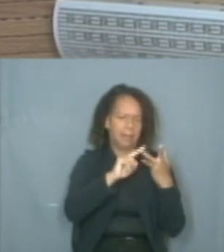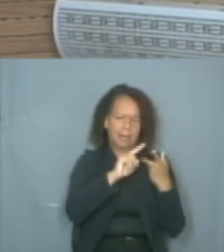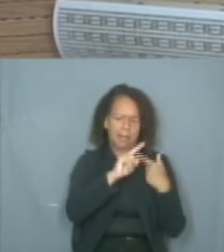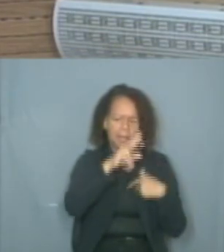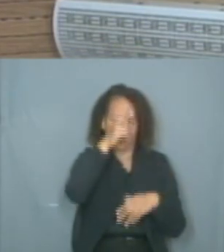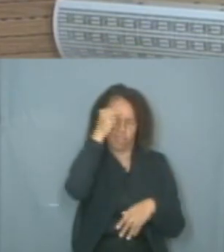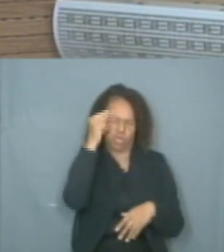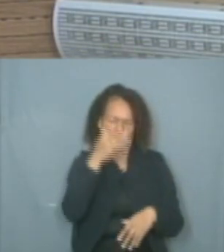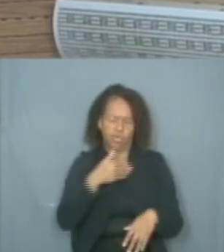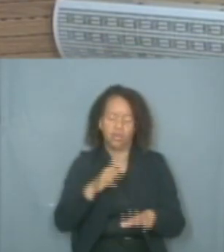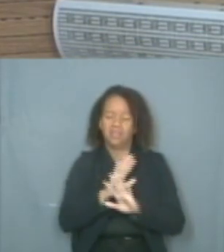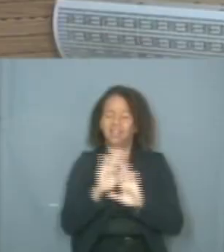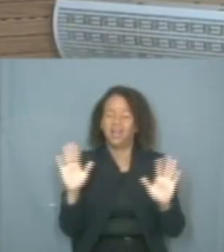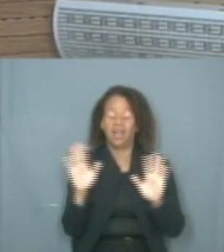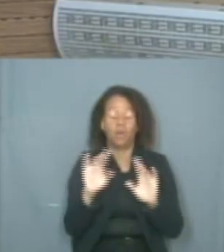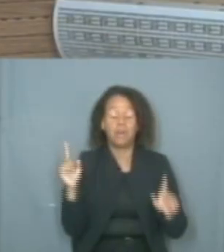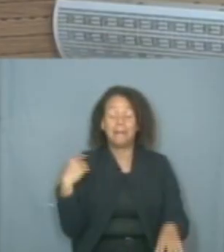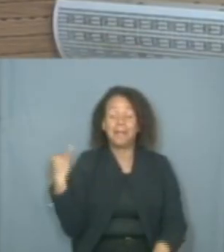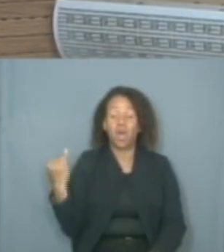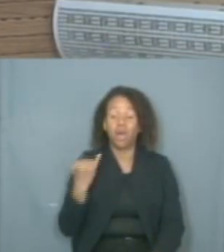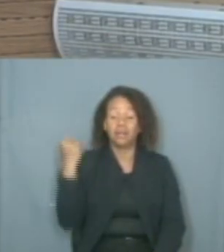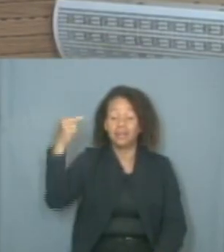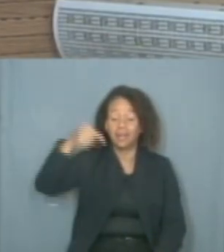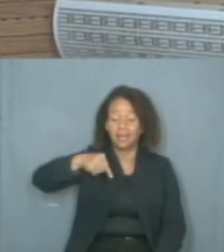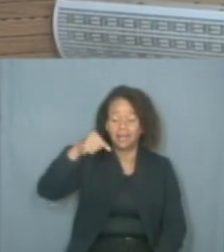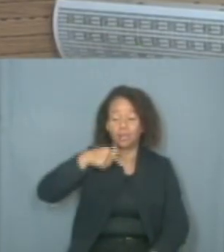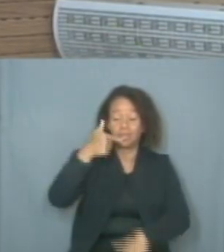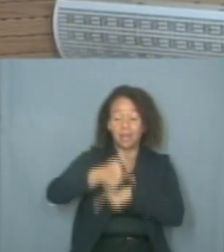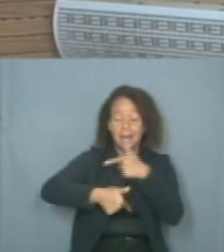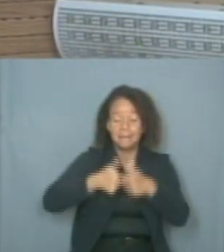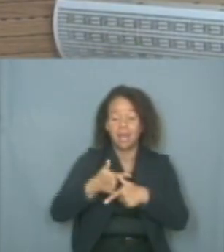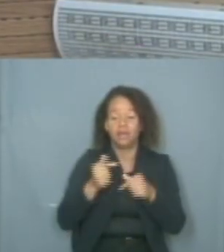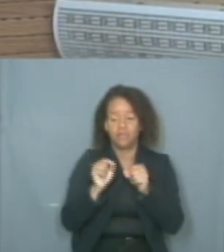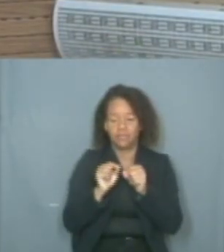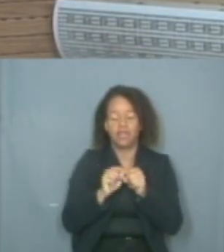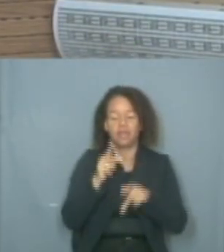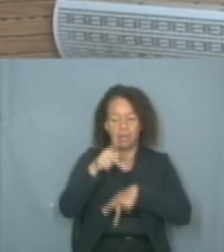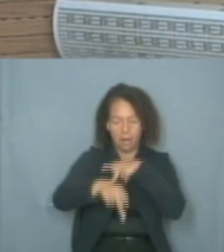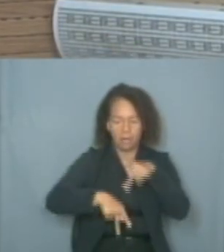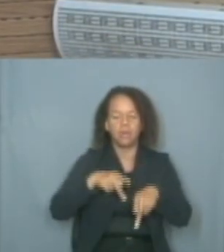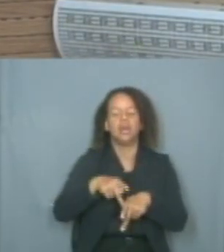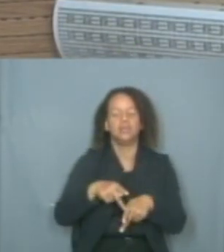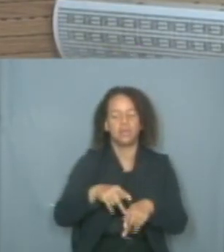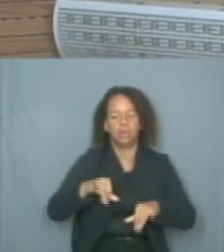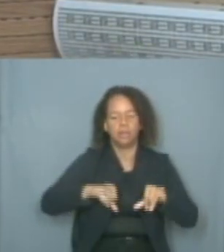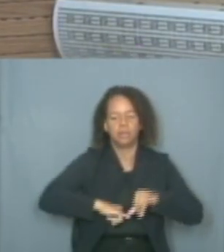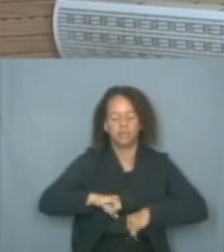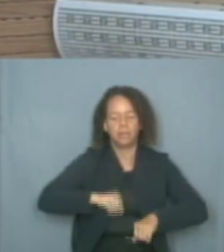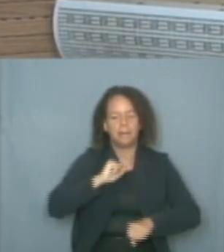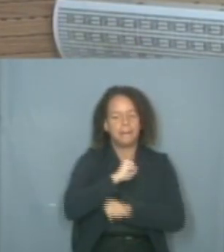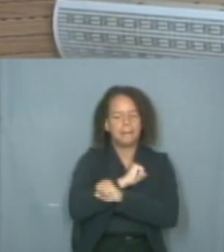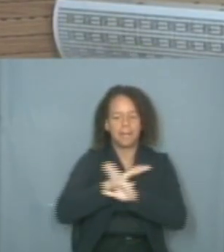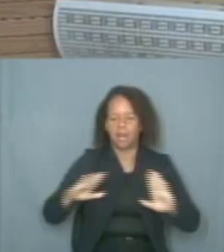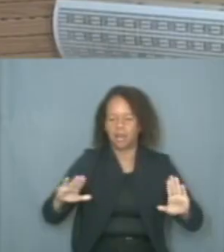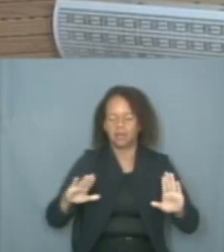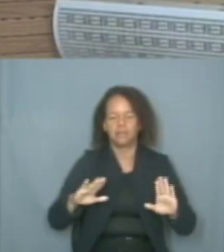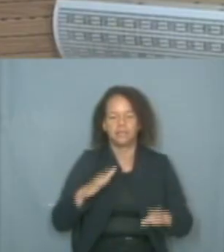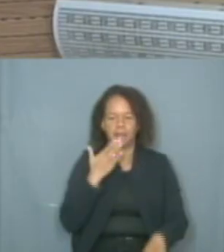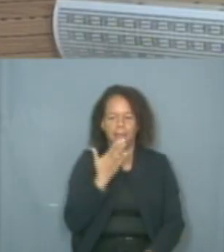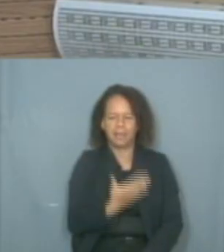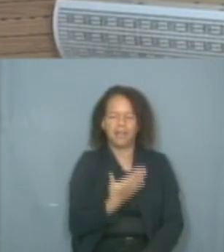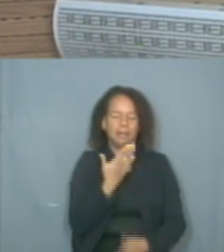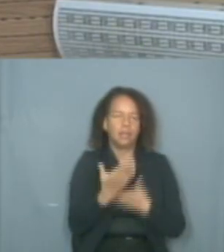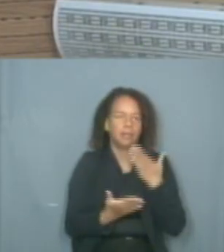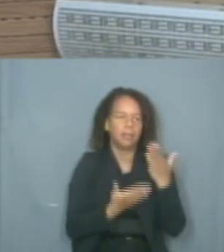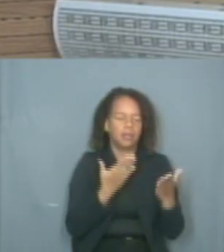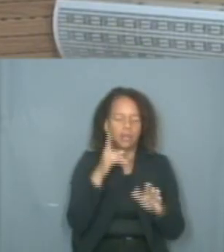da prefeitura, do governo. O que importa aqui é que o serviço seja feito e que a população pare de sofrer e está mendigando um serviço